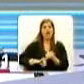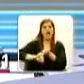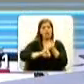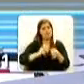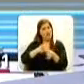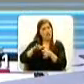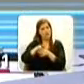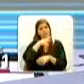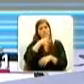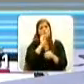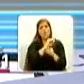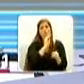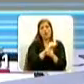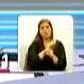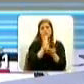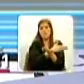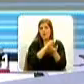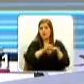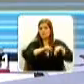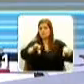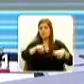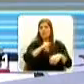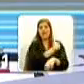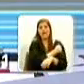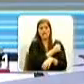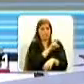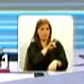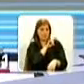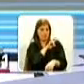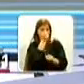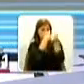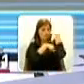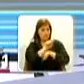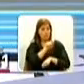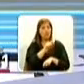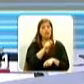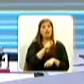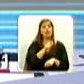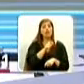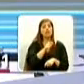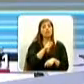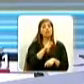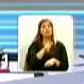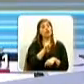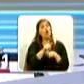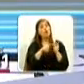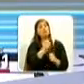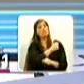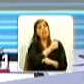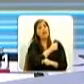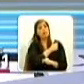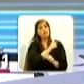que os bancos fazem uma distinção entre casas de particulares que estão à venda e as que os próprios bancos têm em carteira por causa